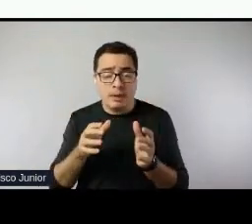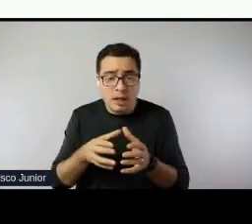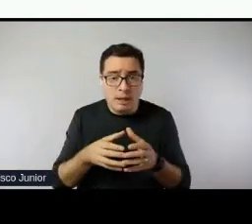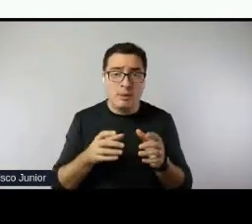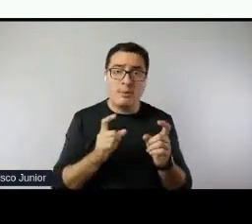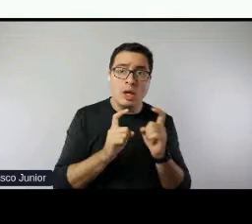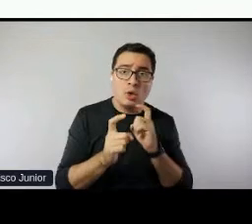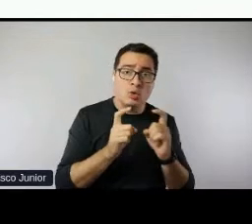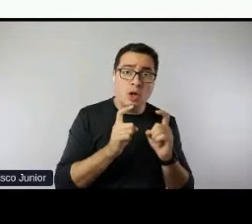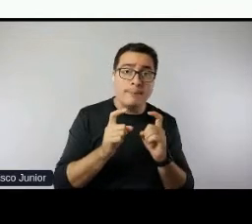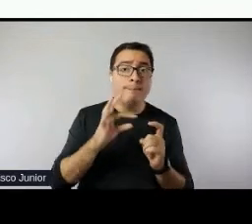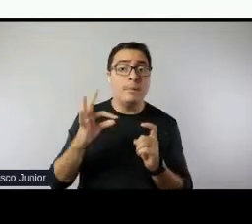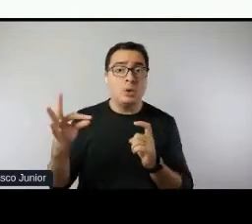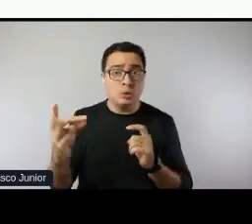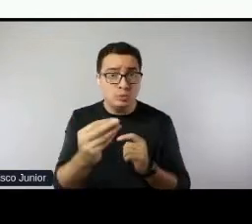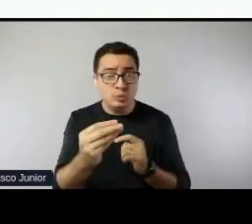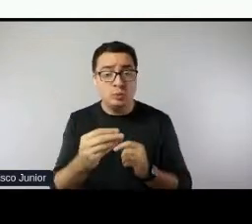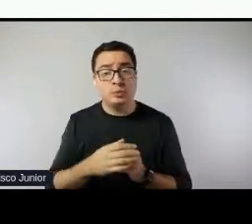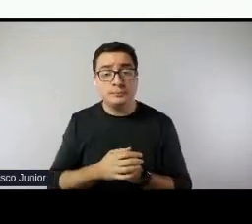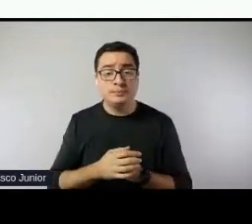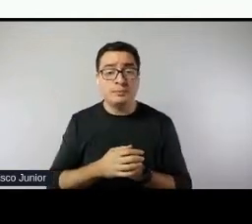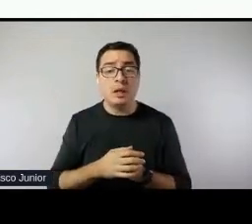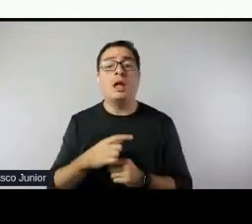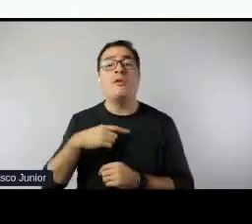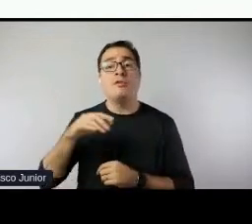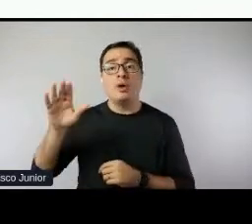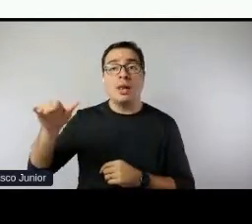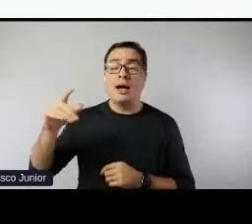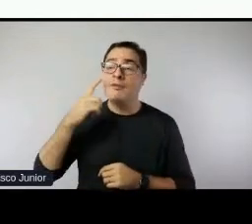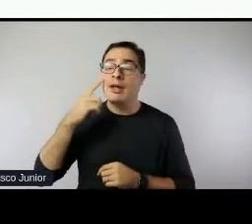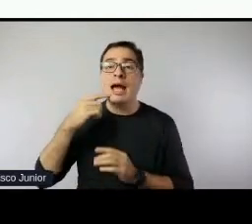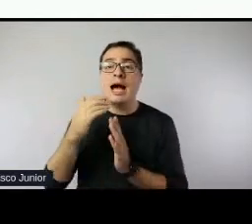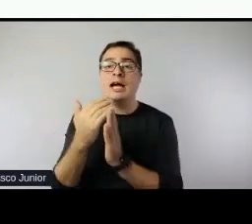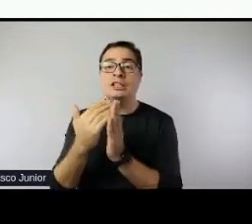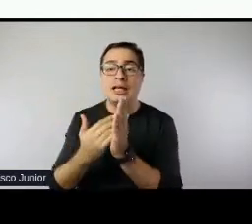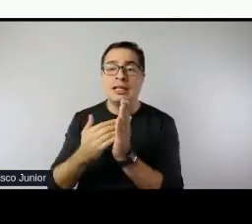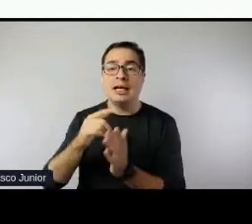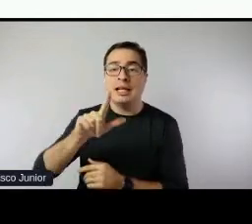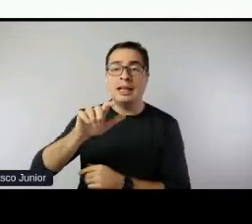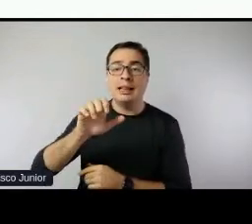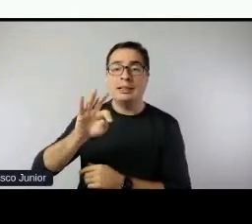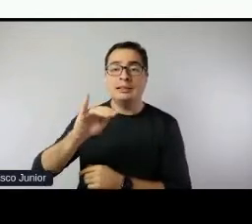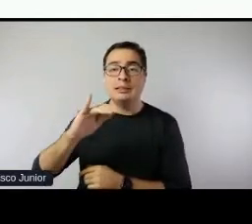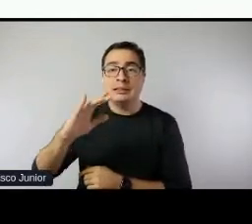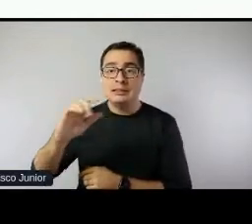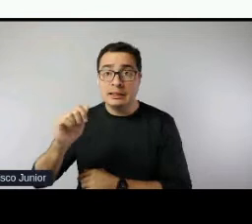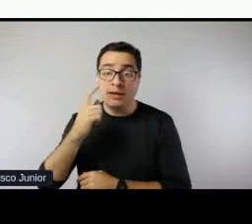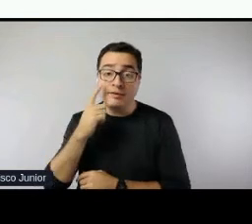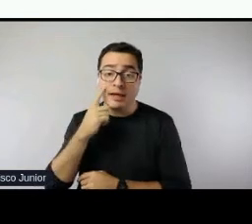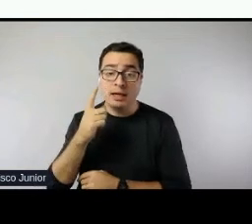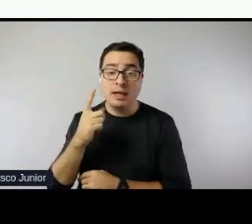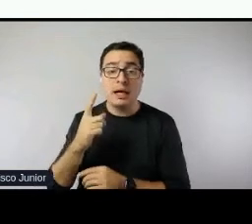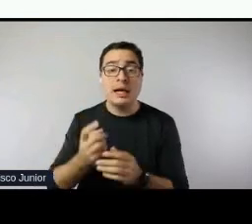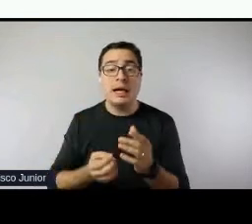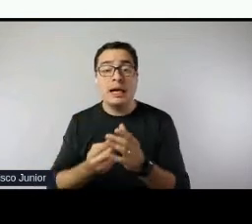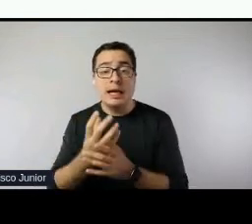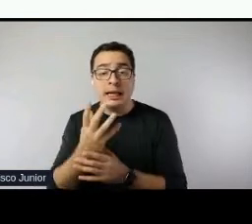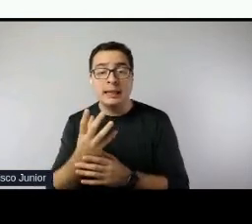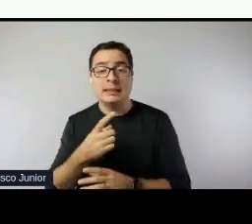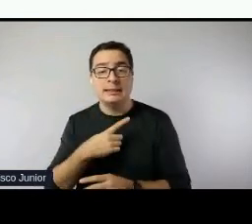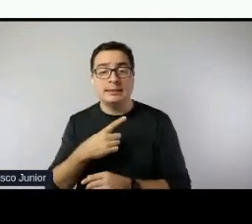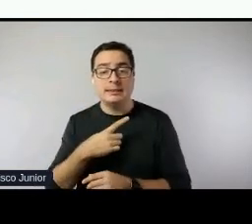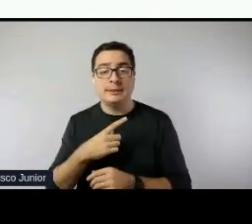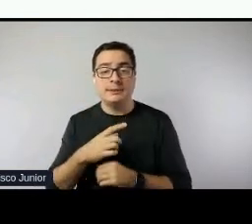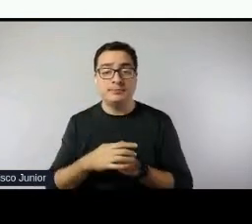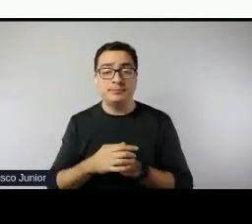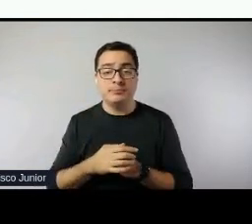para todo mundo, eu vou lá, olho a agenda da Letícia, né? Então a gente acaba criando